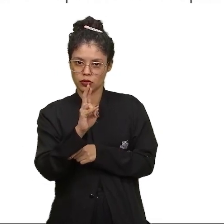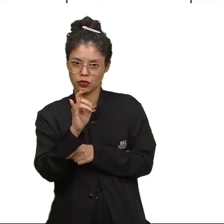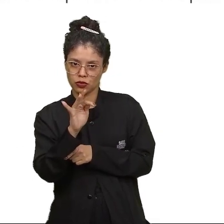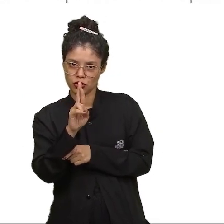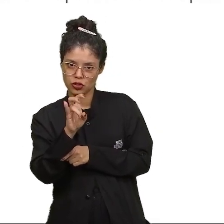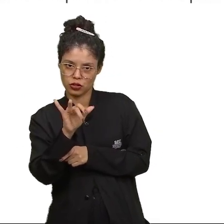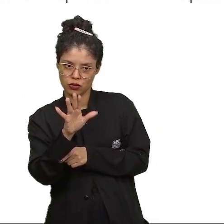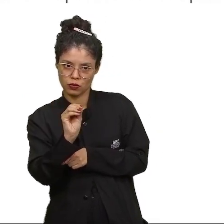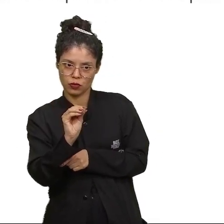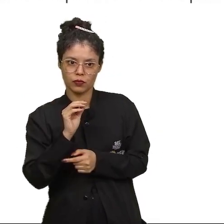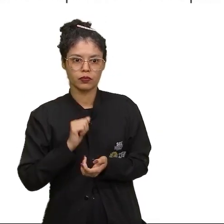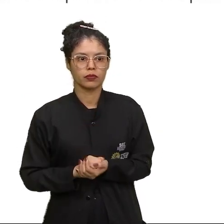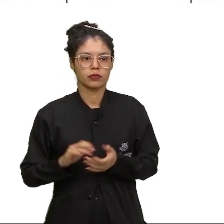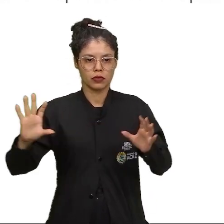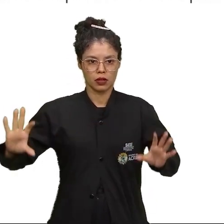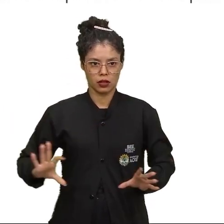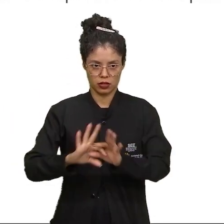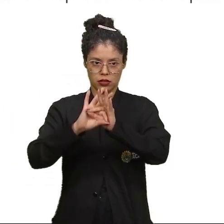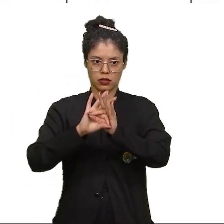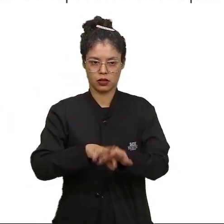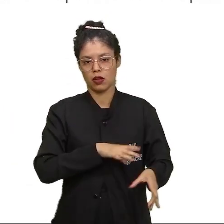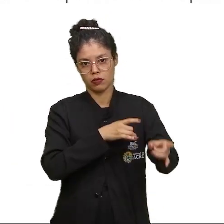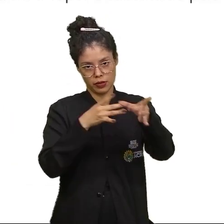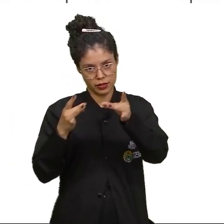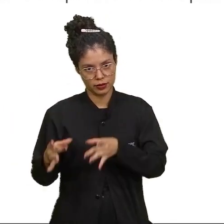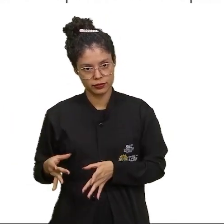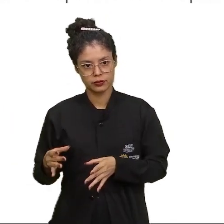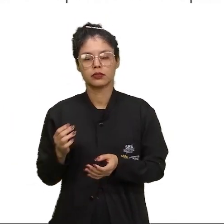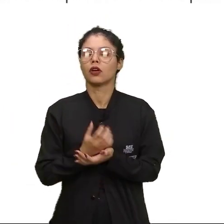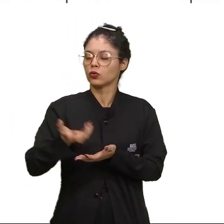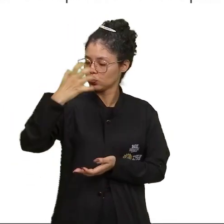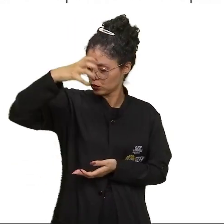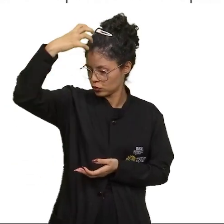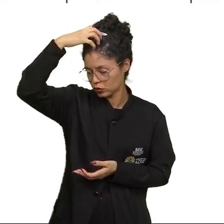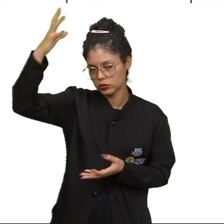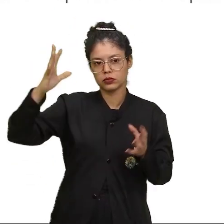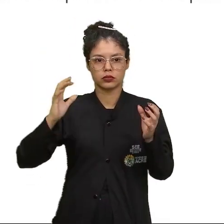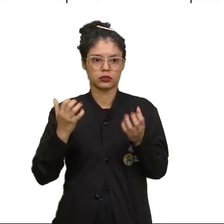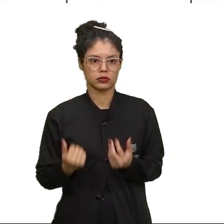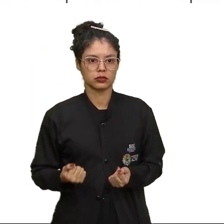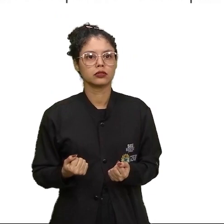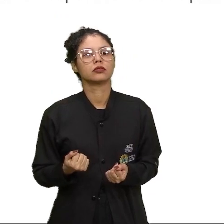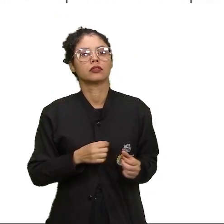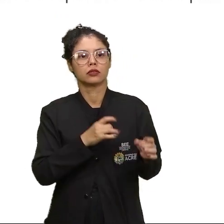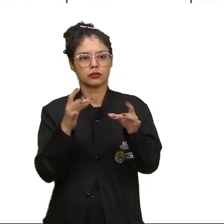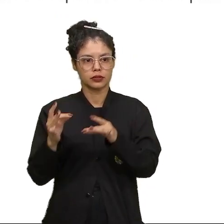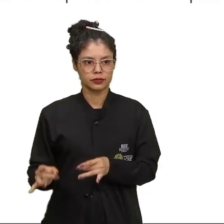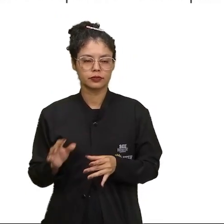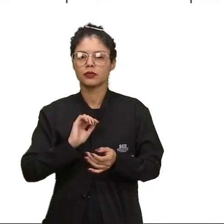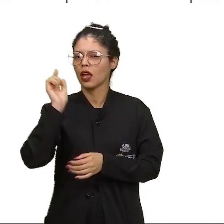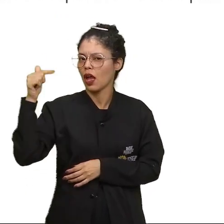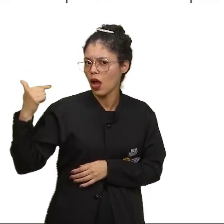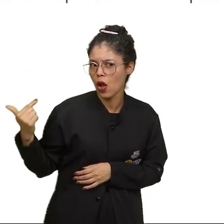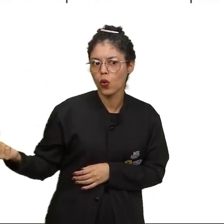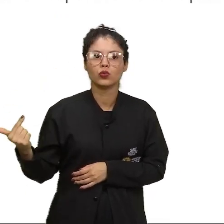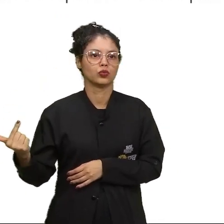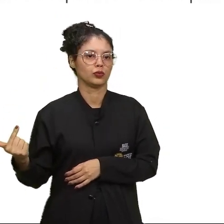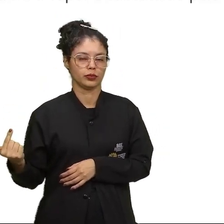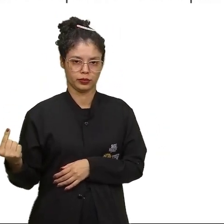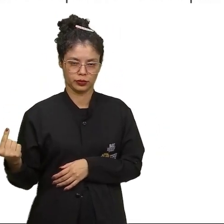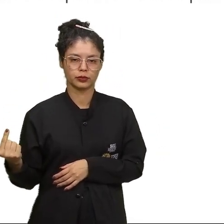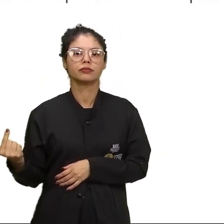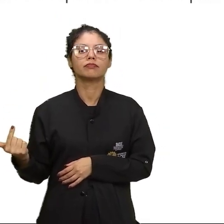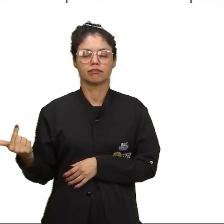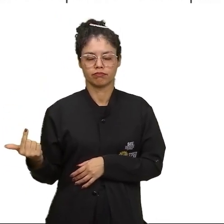O absolutismo está totalmente ligado ao mercantilismo. Os reis absolutistas adotavam o mercantilismo. Então, é outra alternativa que traz